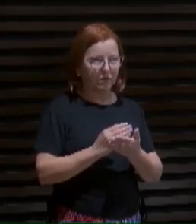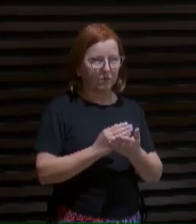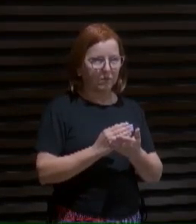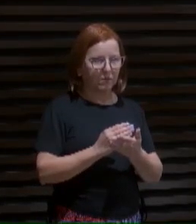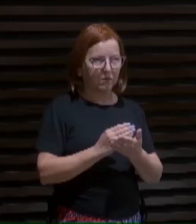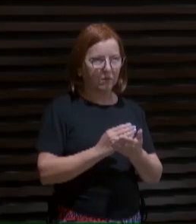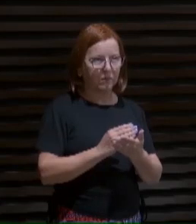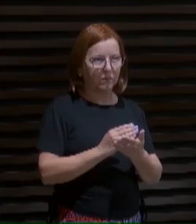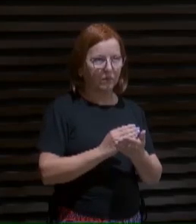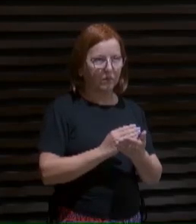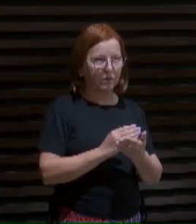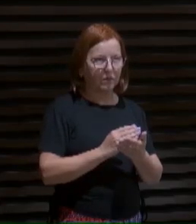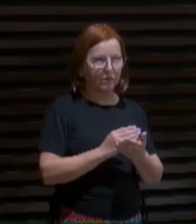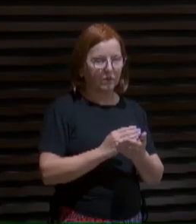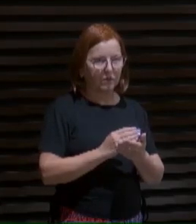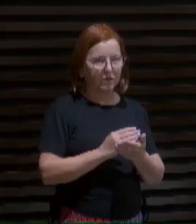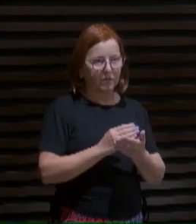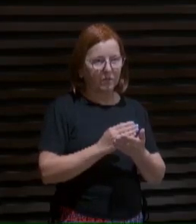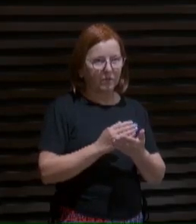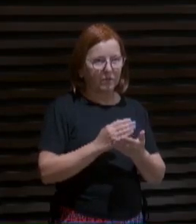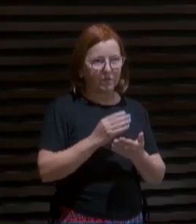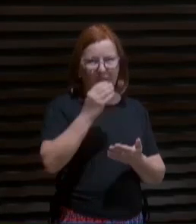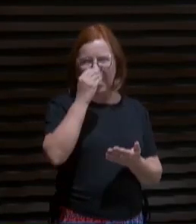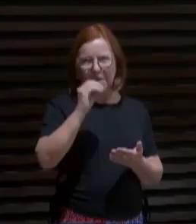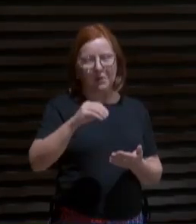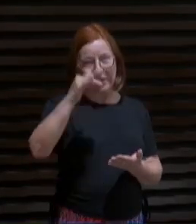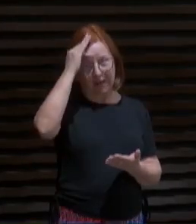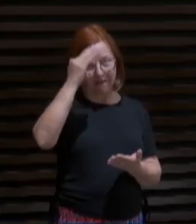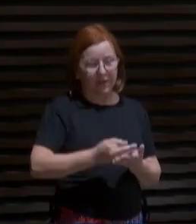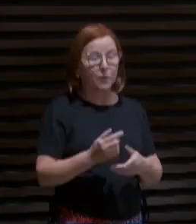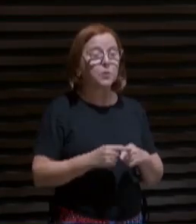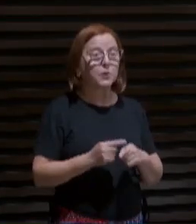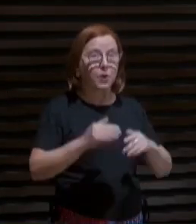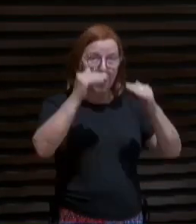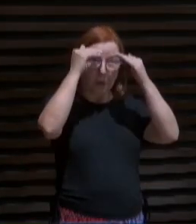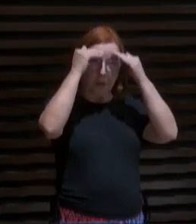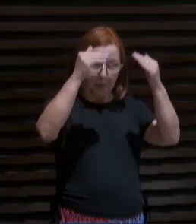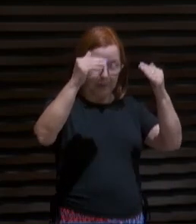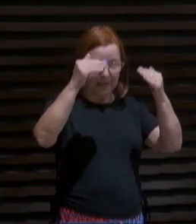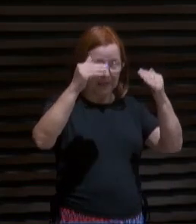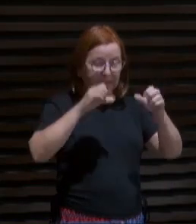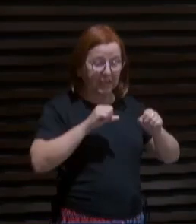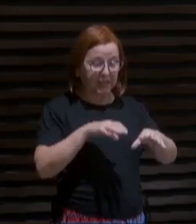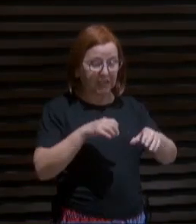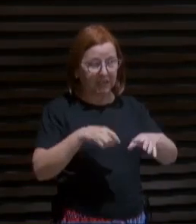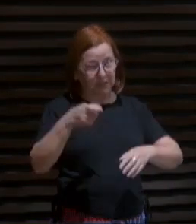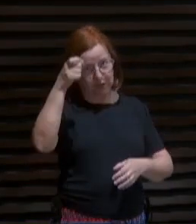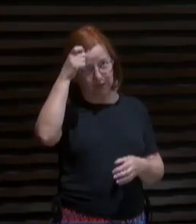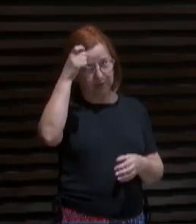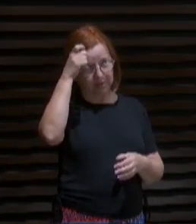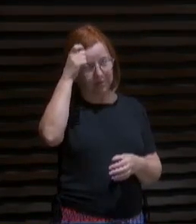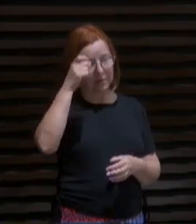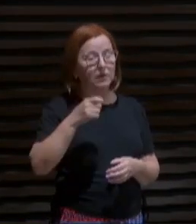a espíritos enganadores e a doutrina de demônios. Onde está essa doutrina de demônios?